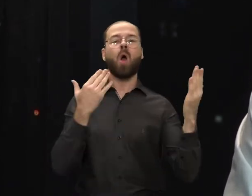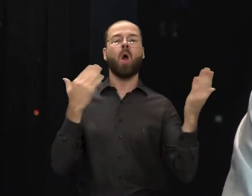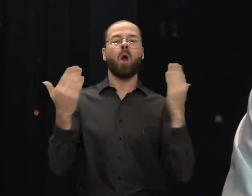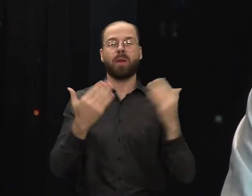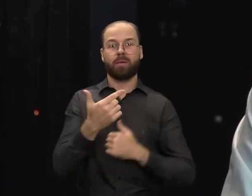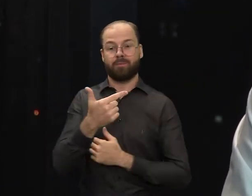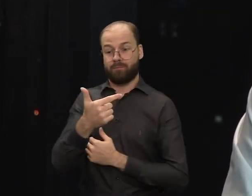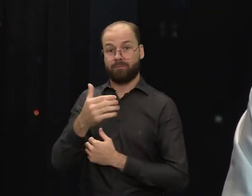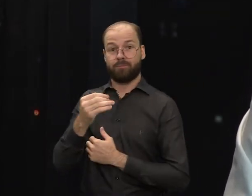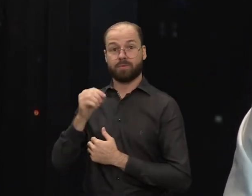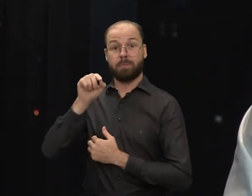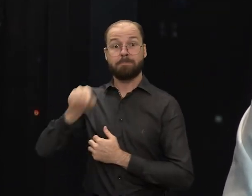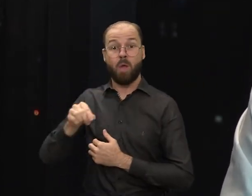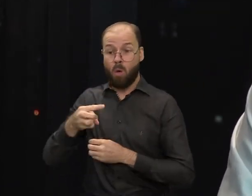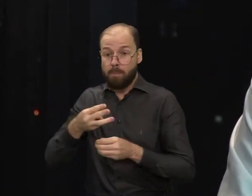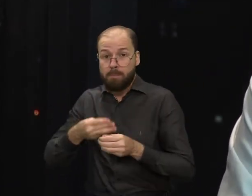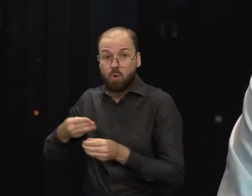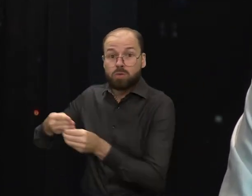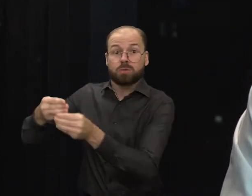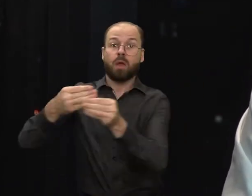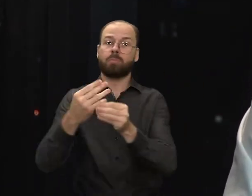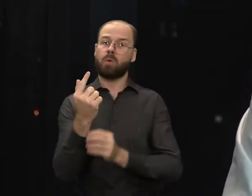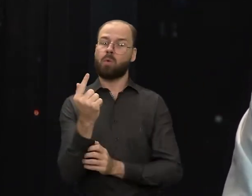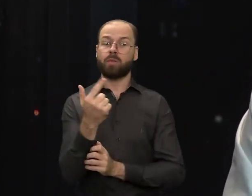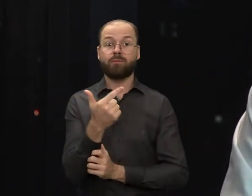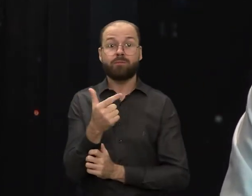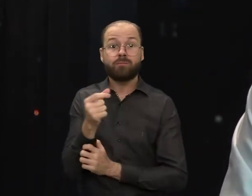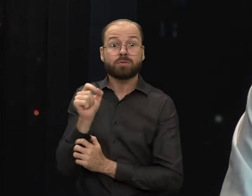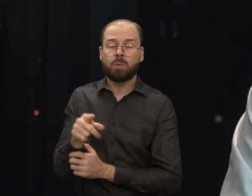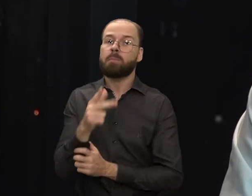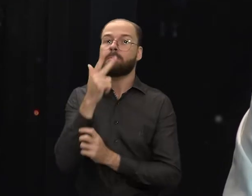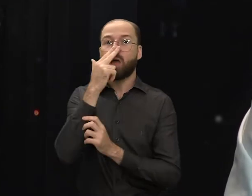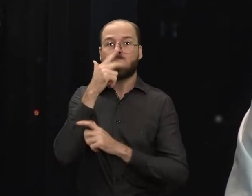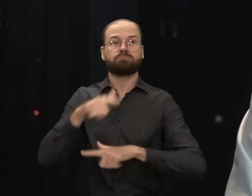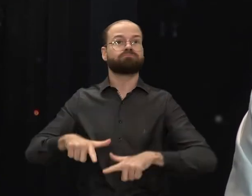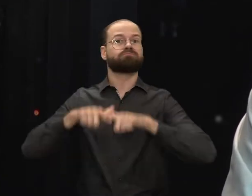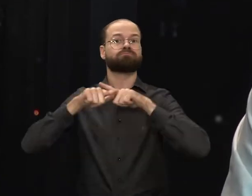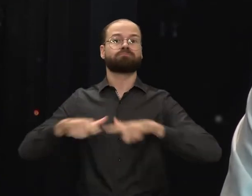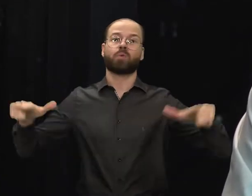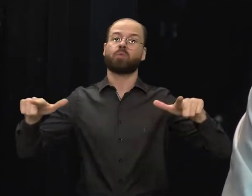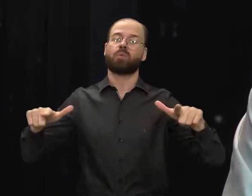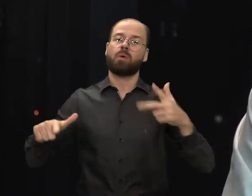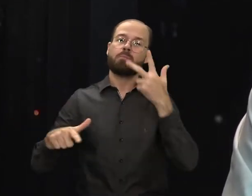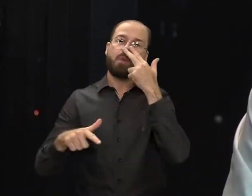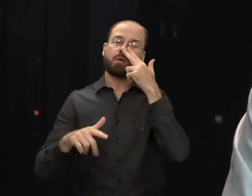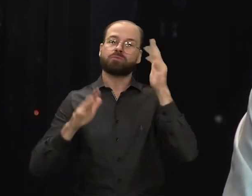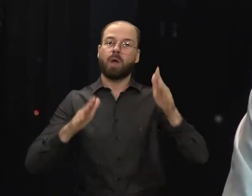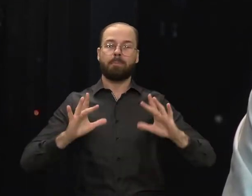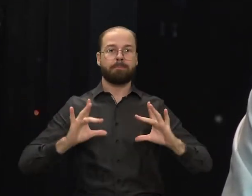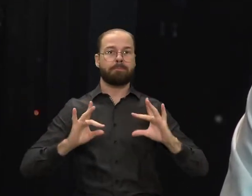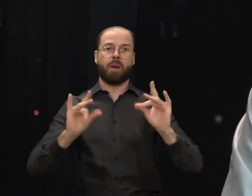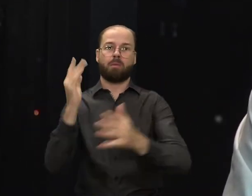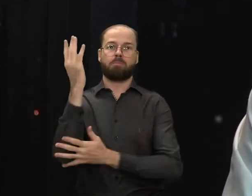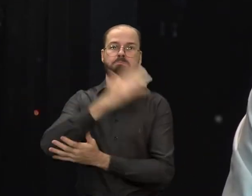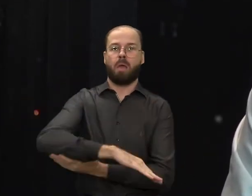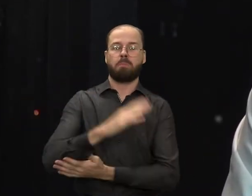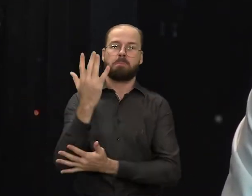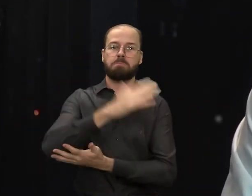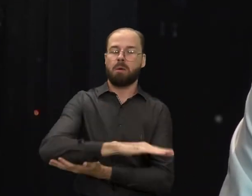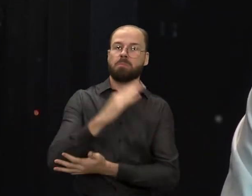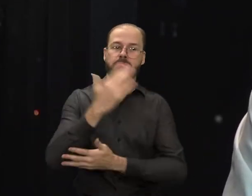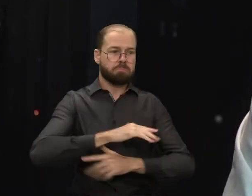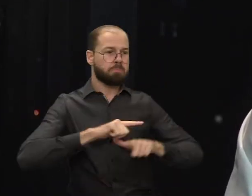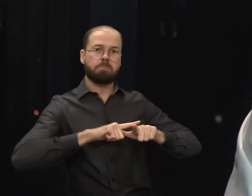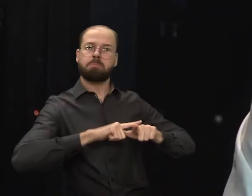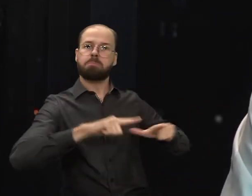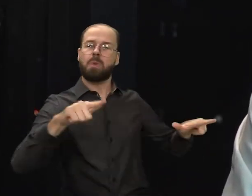São 20 municípios de Goiânia numa situação de quase deserto. Assim, uma pastagem degradada não produz nada,